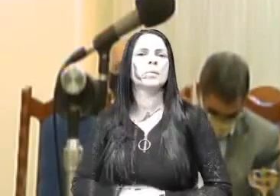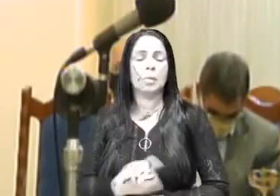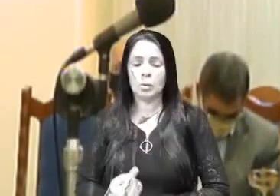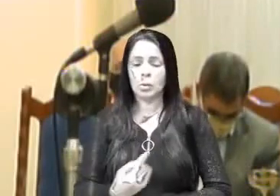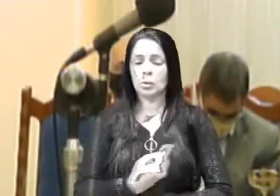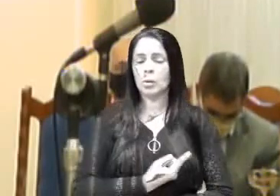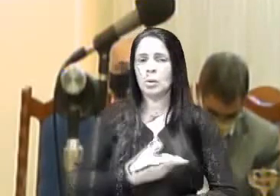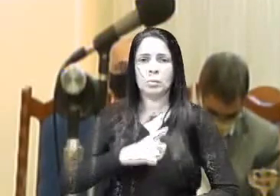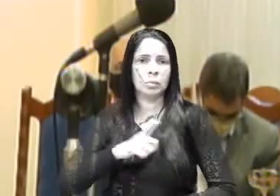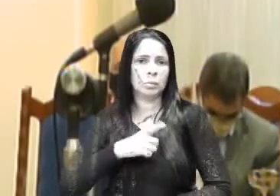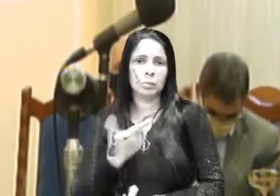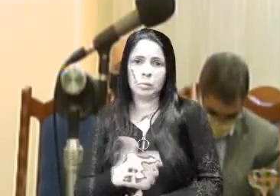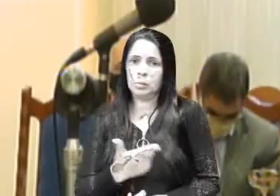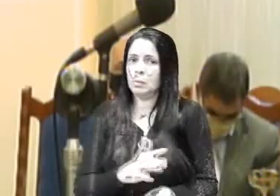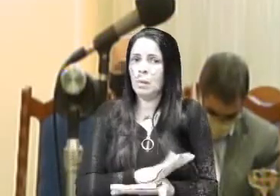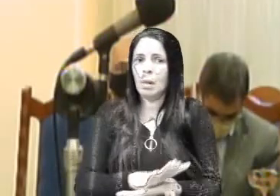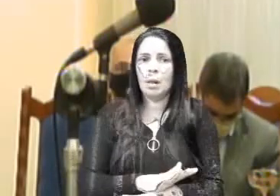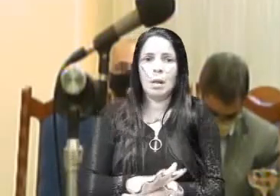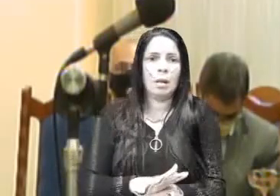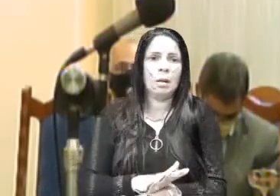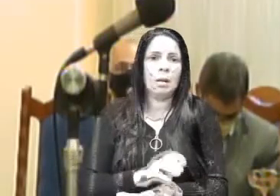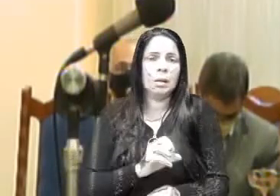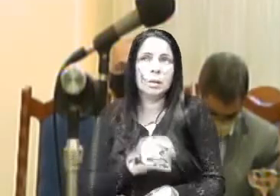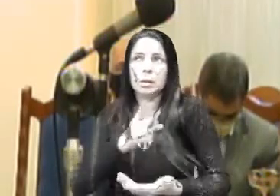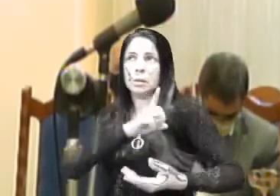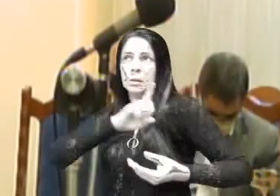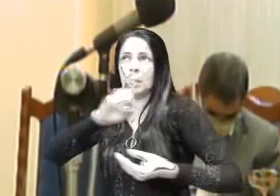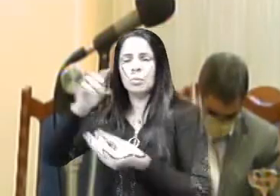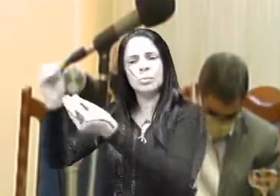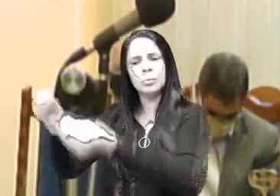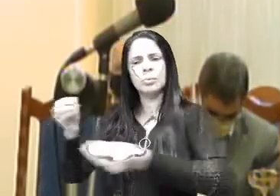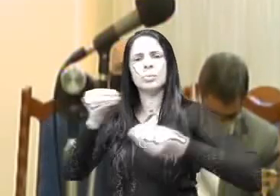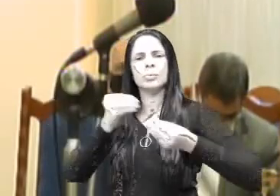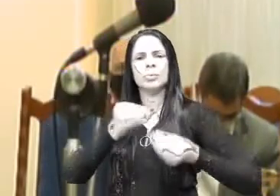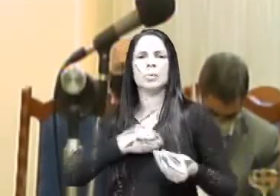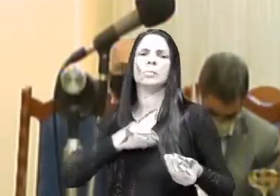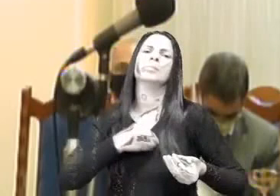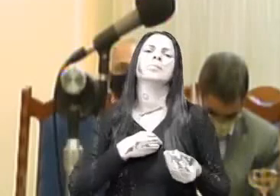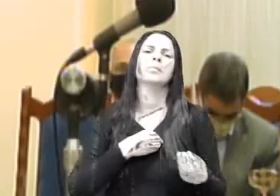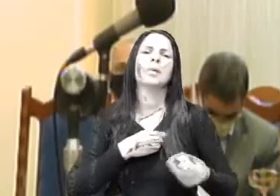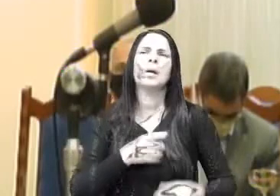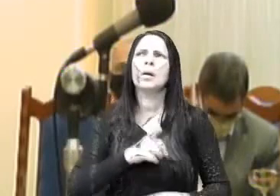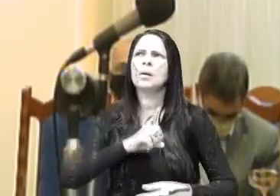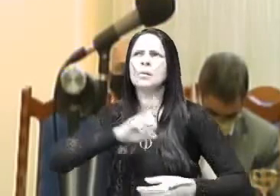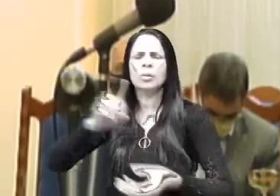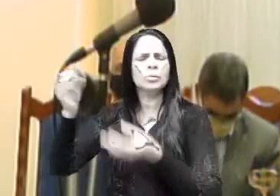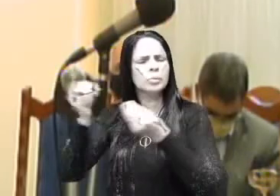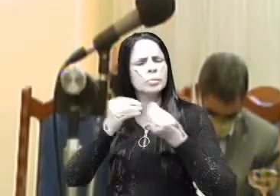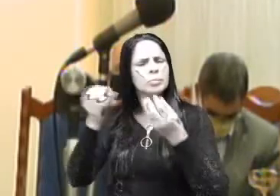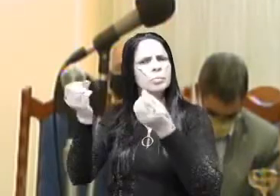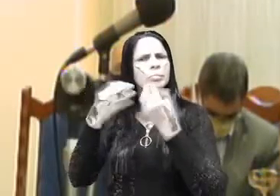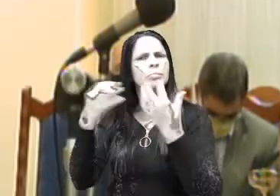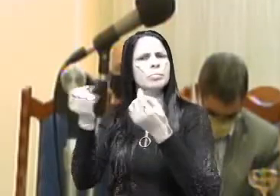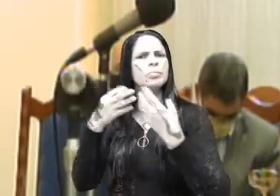dado. Então Deus foi dando, e a gente começou, e já estamos há um tempão já,